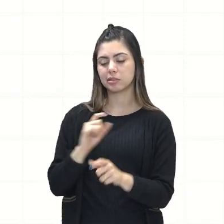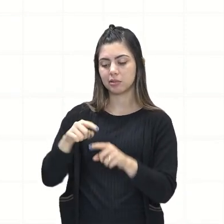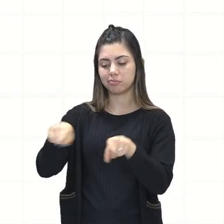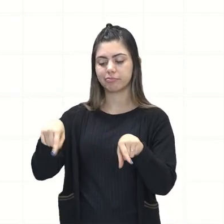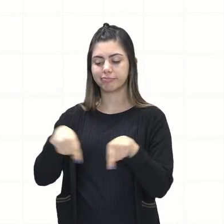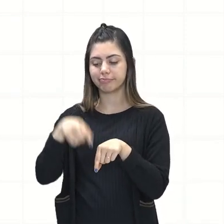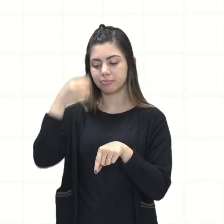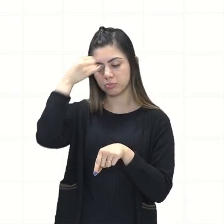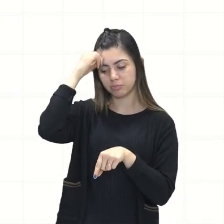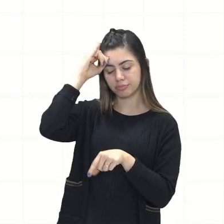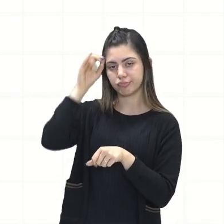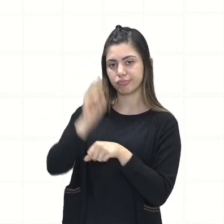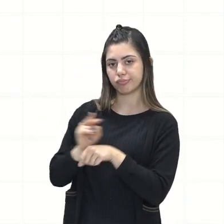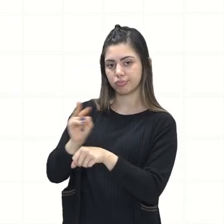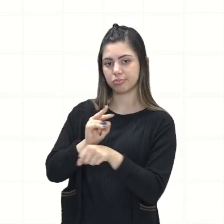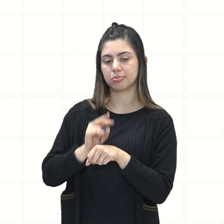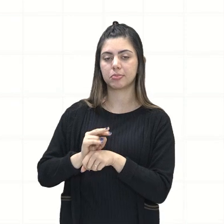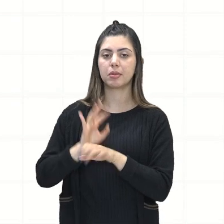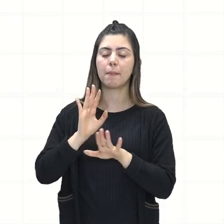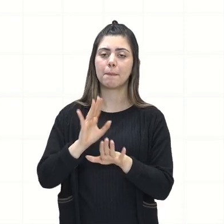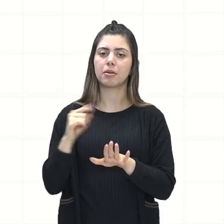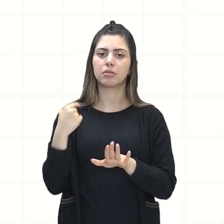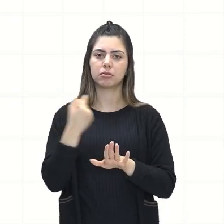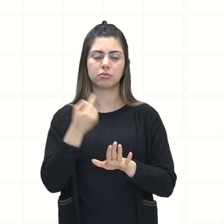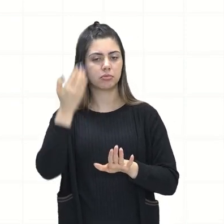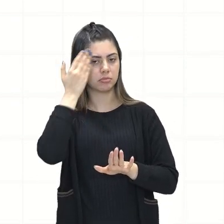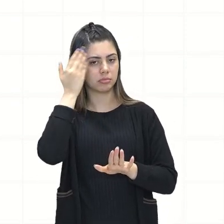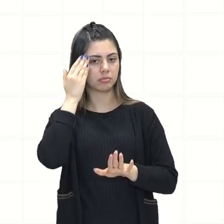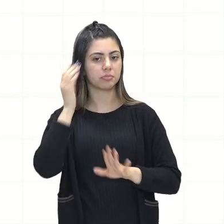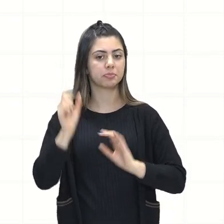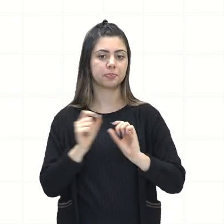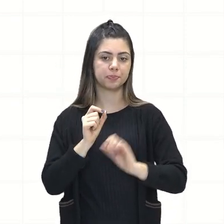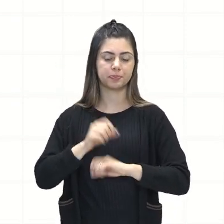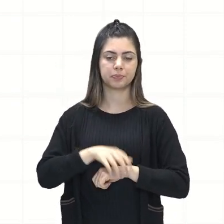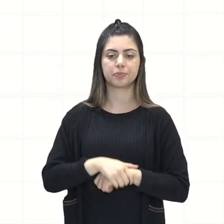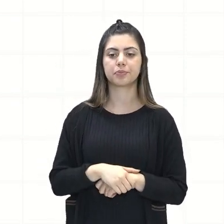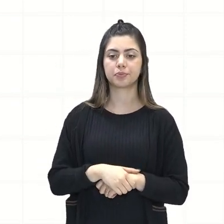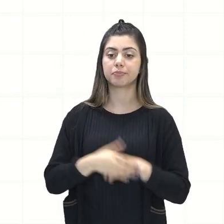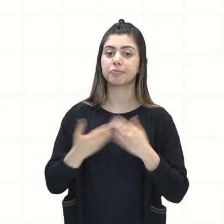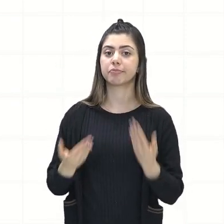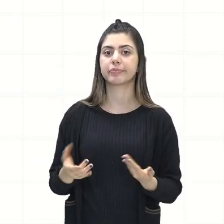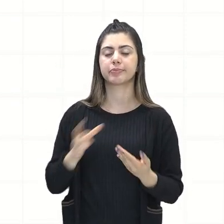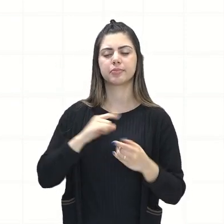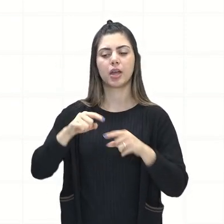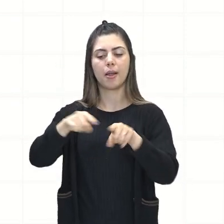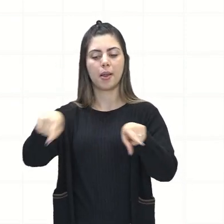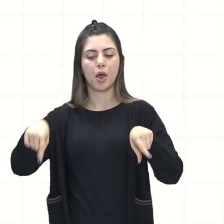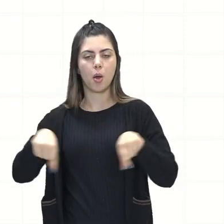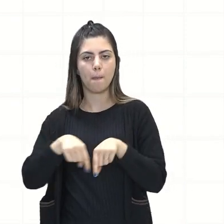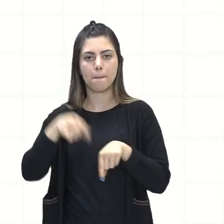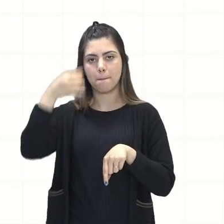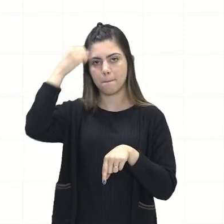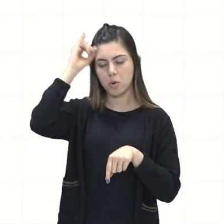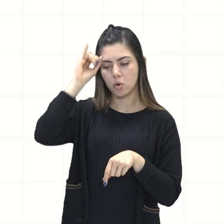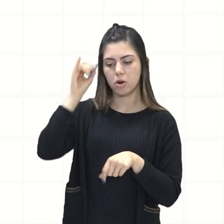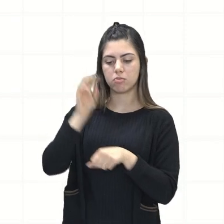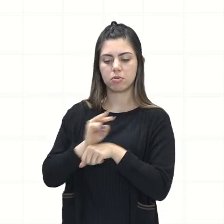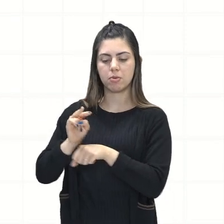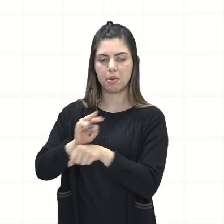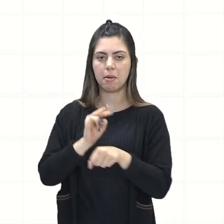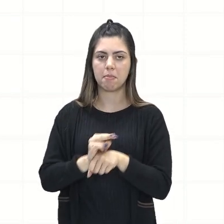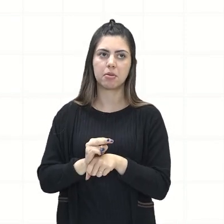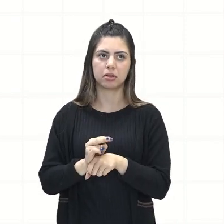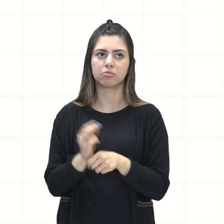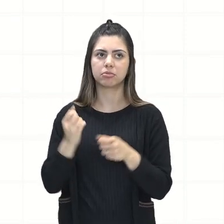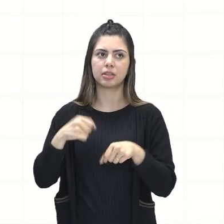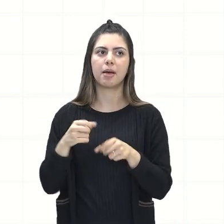na criação de gado, mas de maneira geral, pessoal, a criação de gado, né, para mandar para fora, ou para o comércio